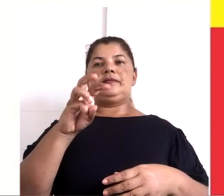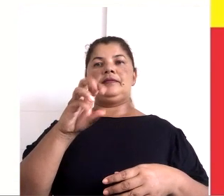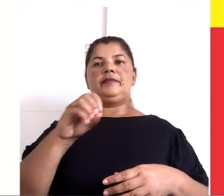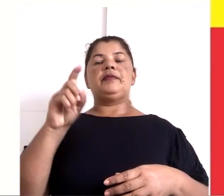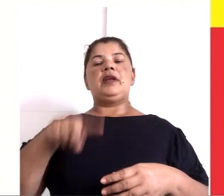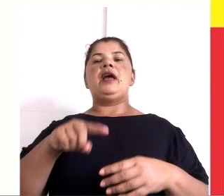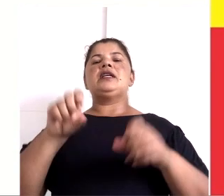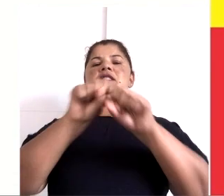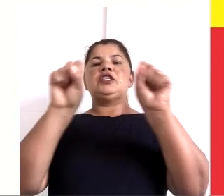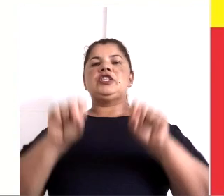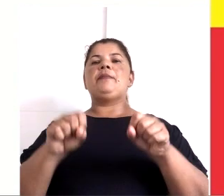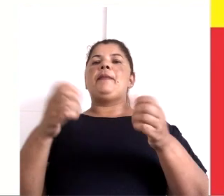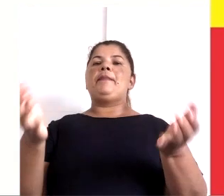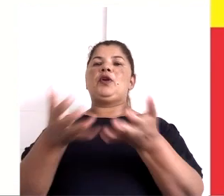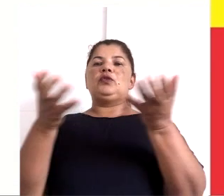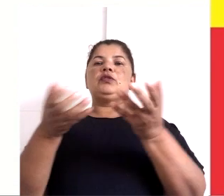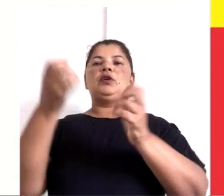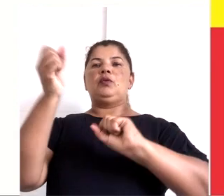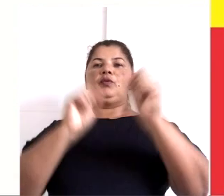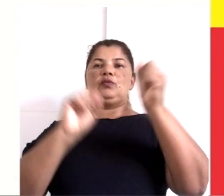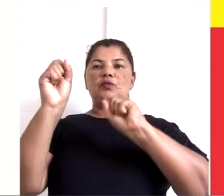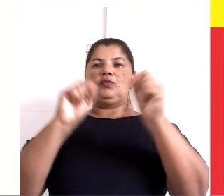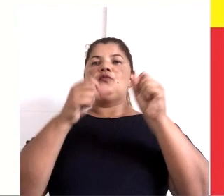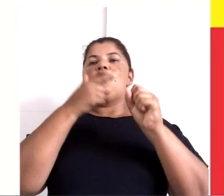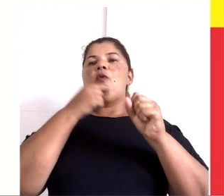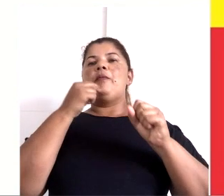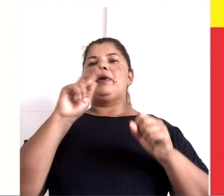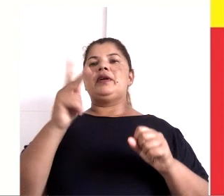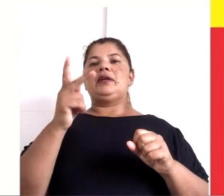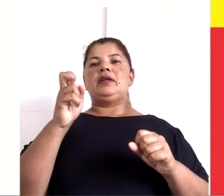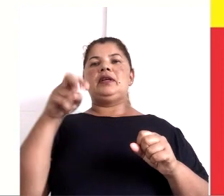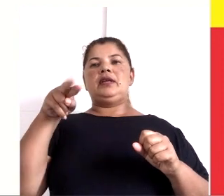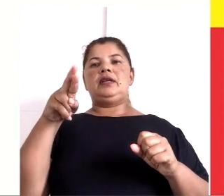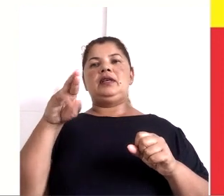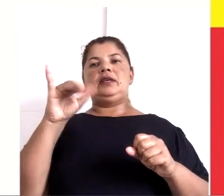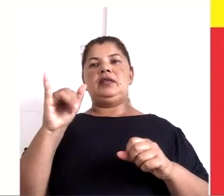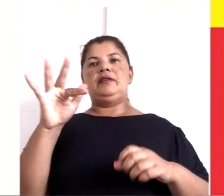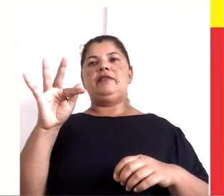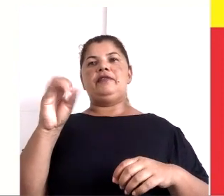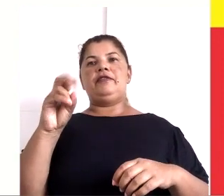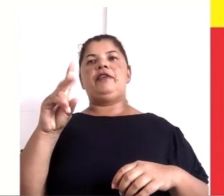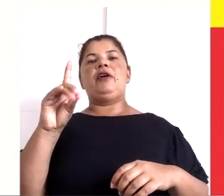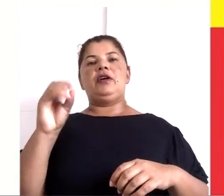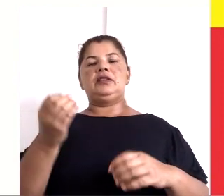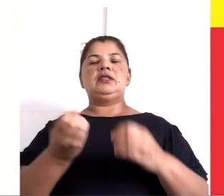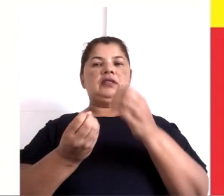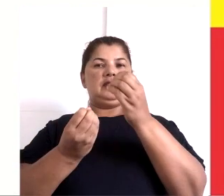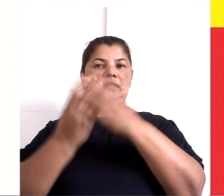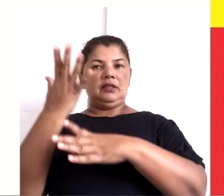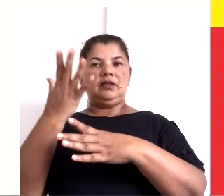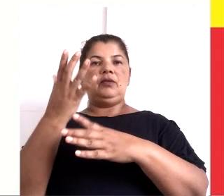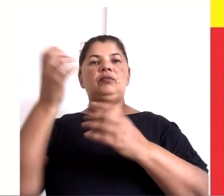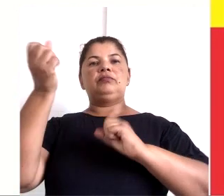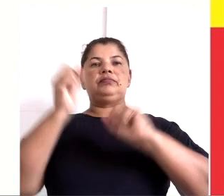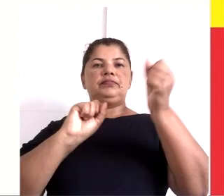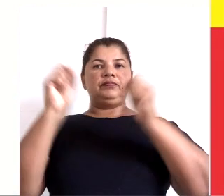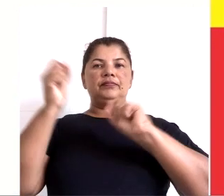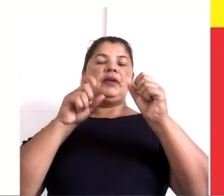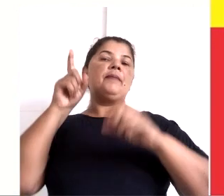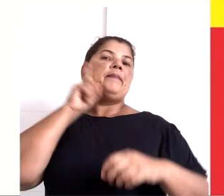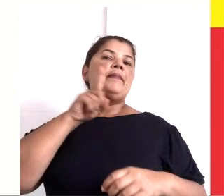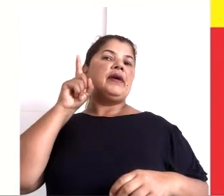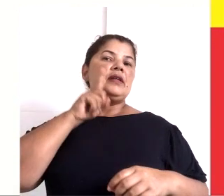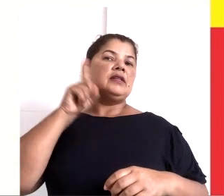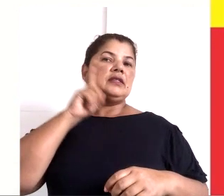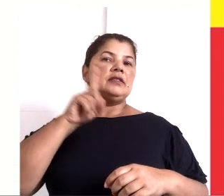produção industrial criado pelo empresário Henry Ford, um americano, tá? As indústrias Ford, elas são